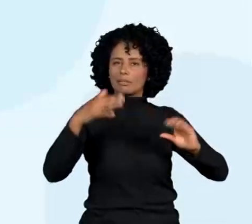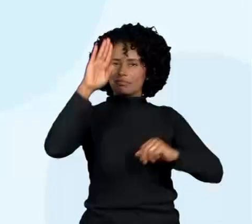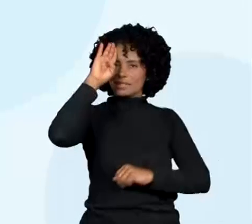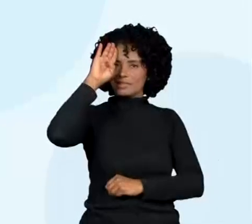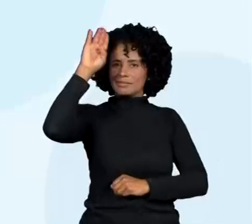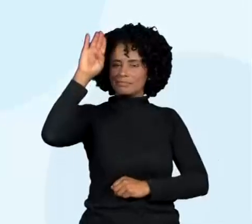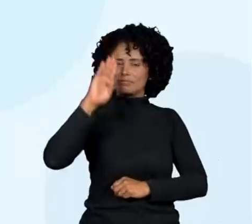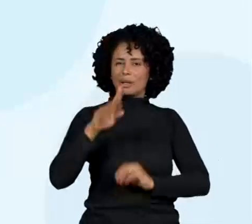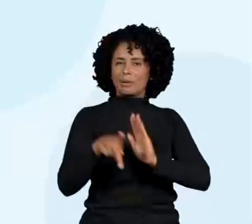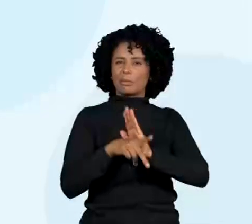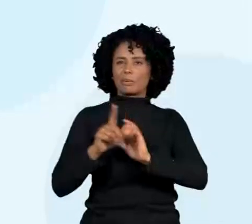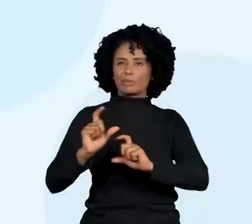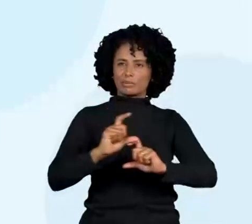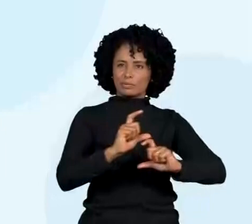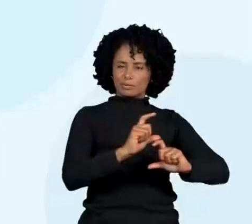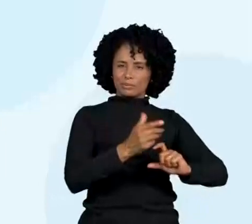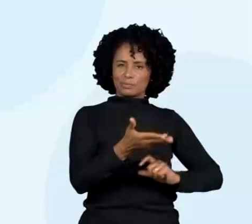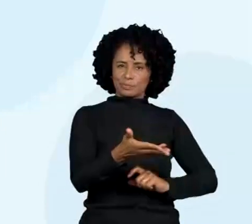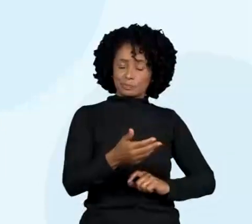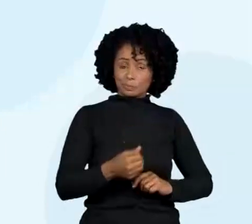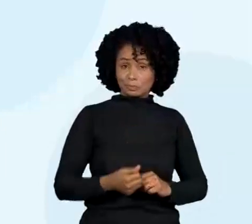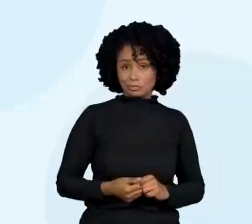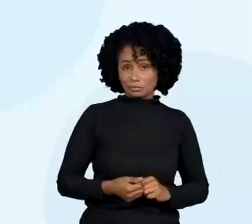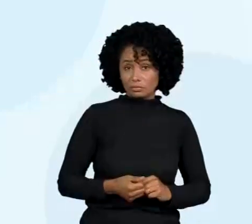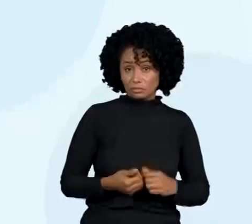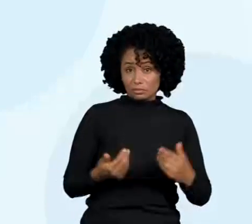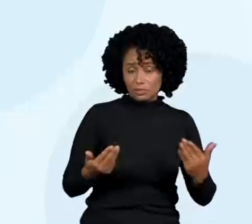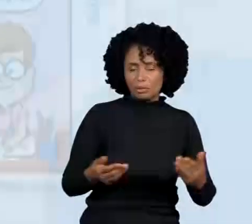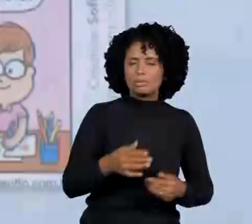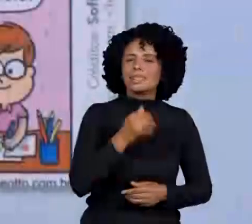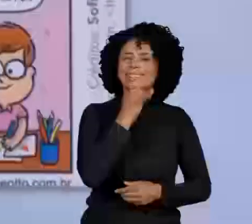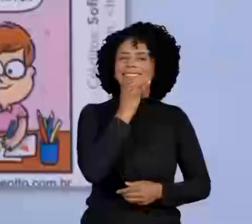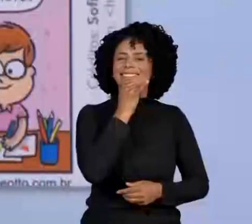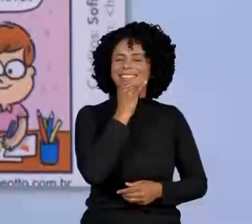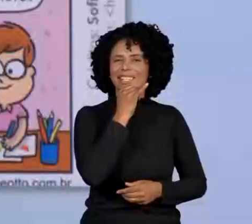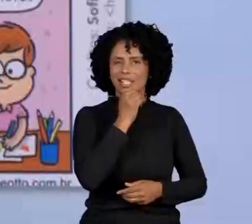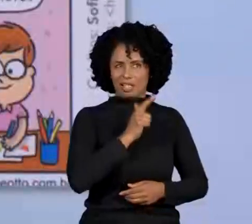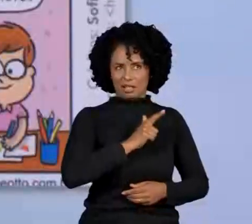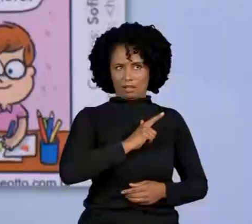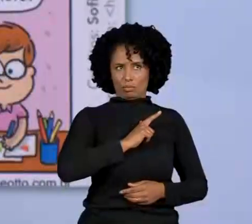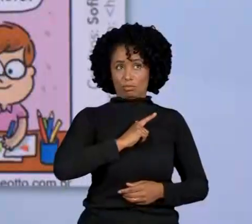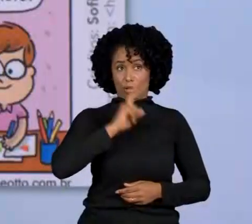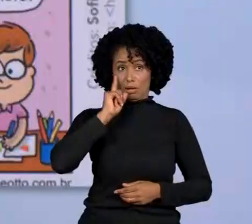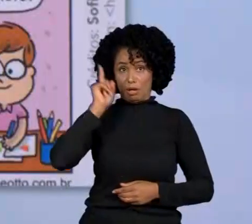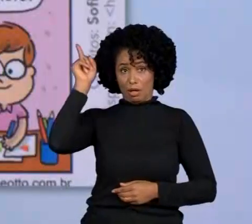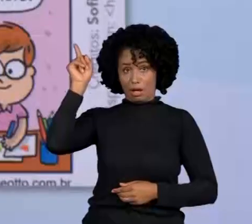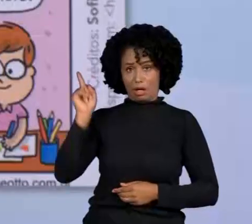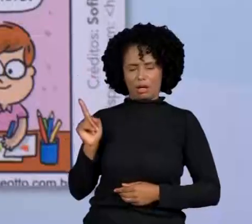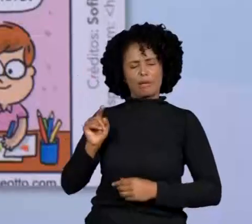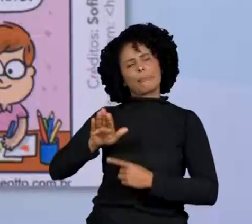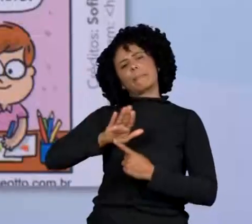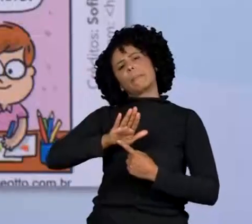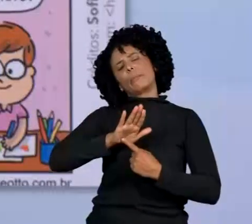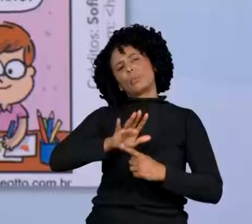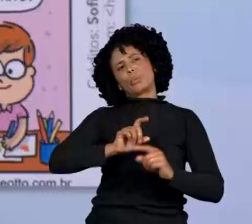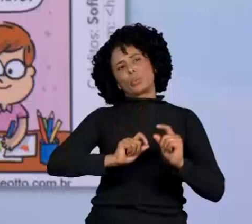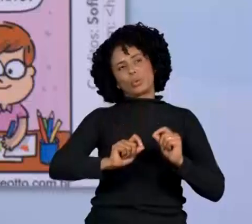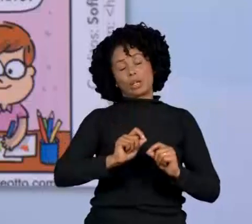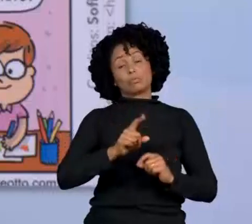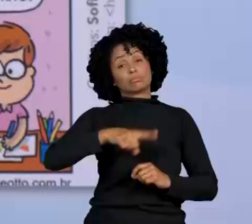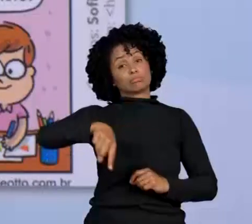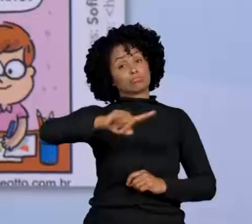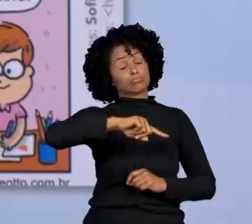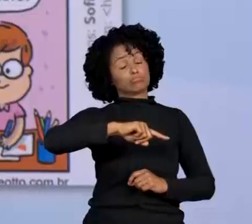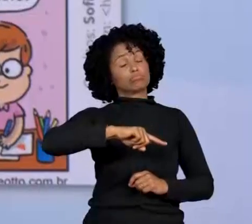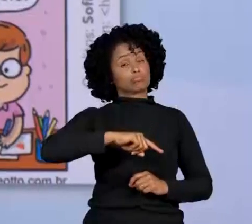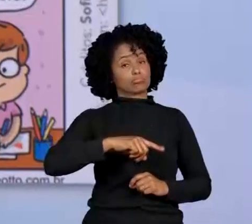marcante destas histórias. E aí nós temos um exemplo exatamente aqui, onde nós praticamente